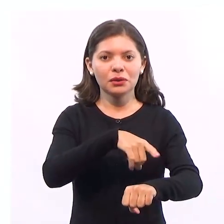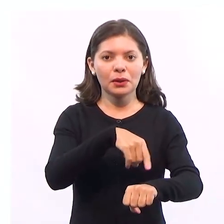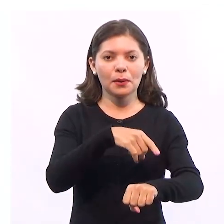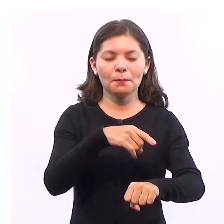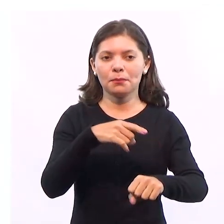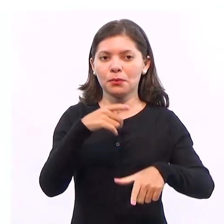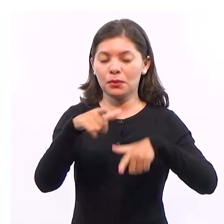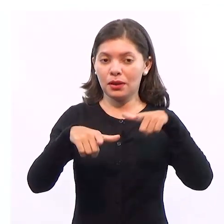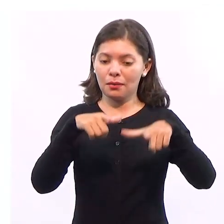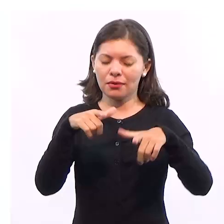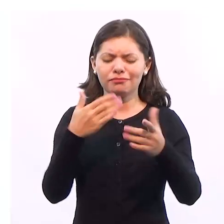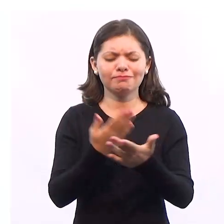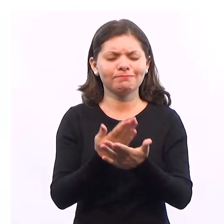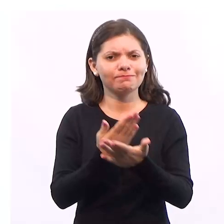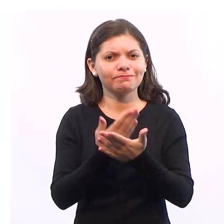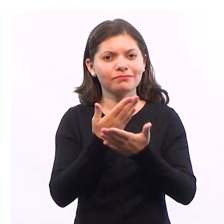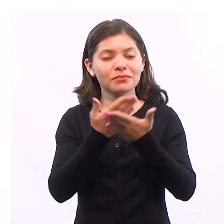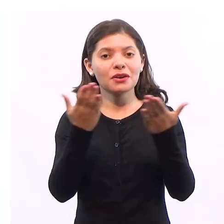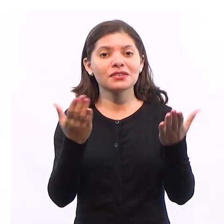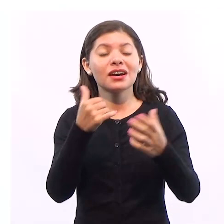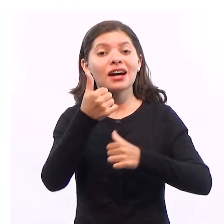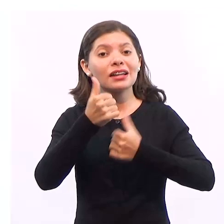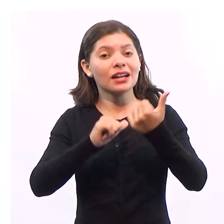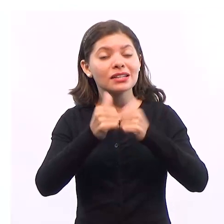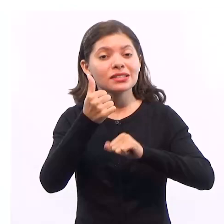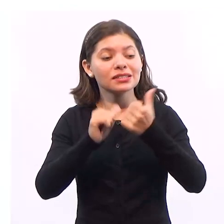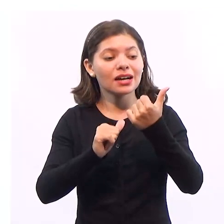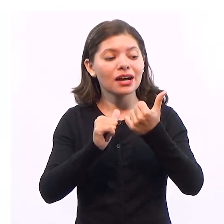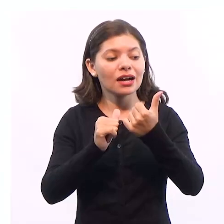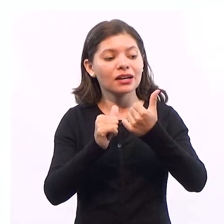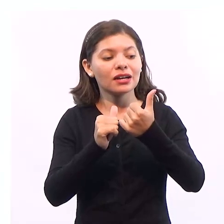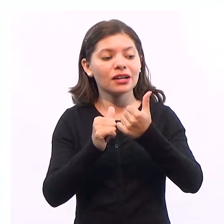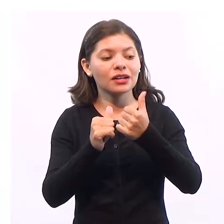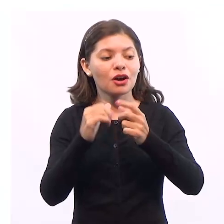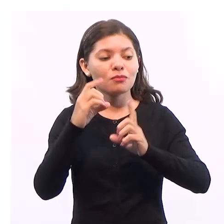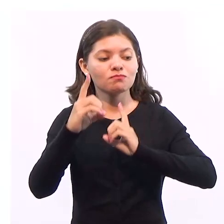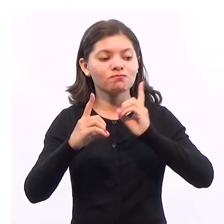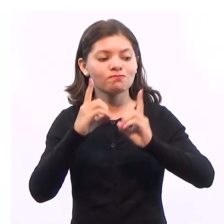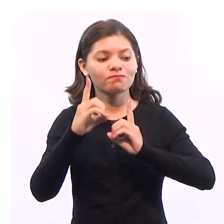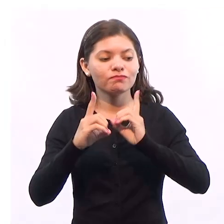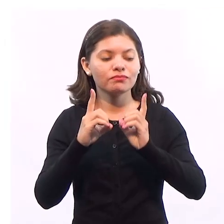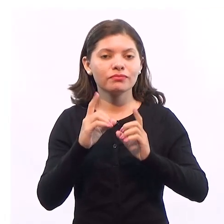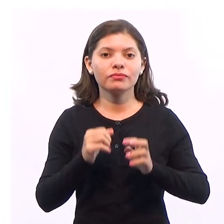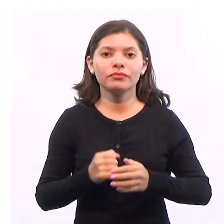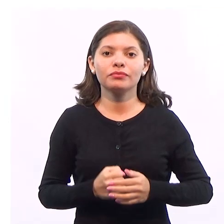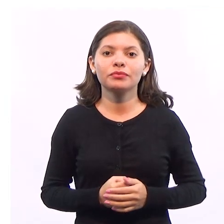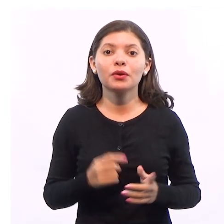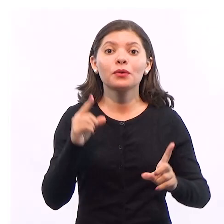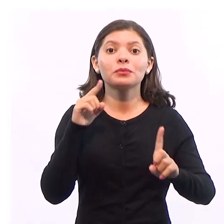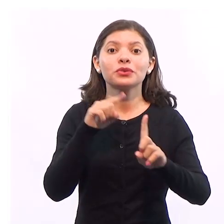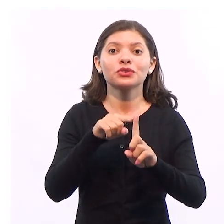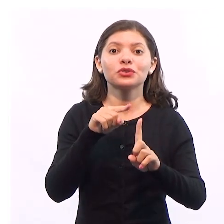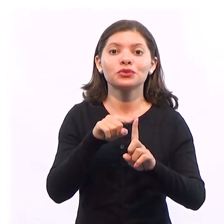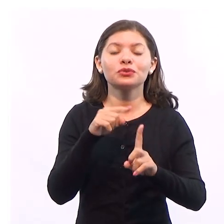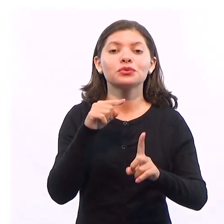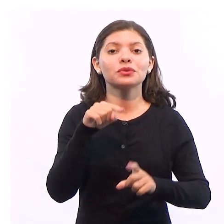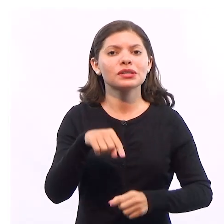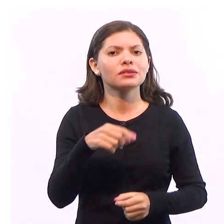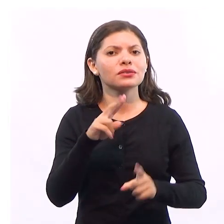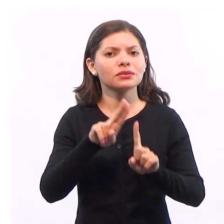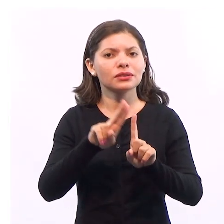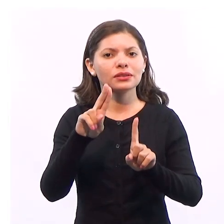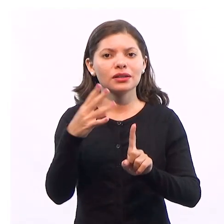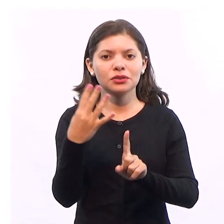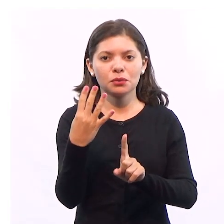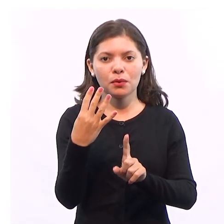também vem trabalhando para você analisar aí de uma forma muito mais didática, tá bom? Objetivos desta